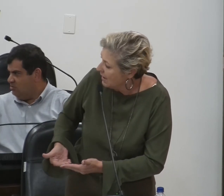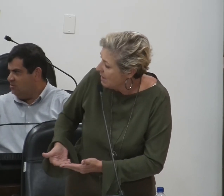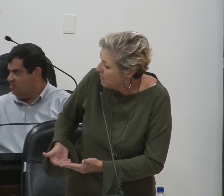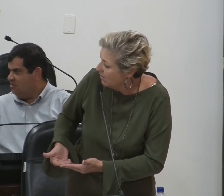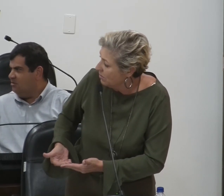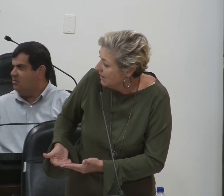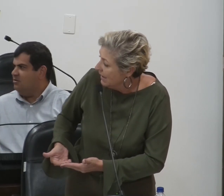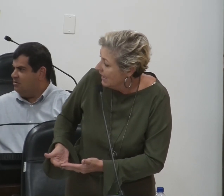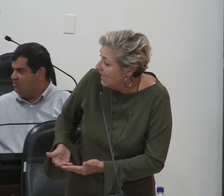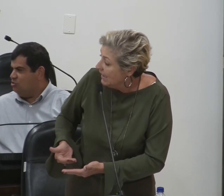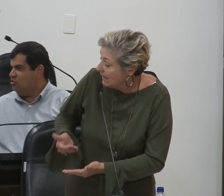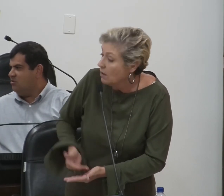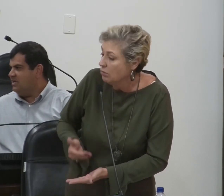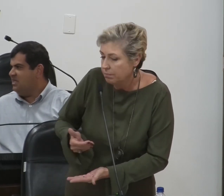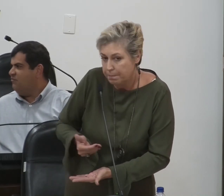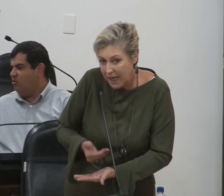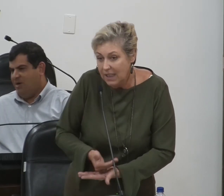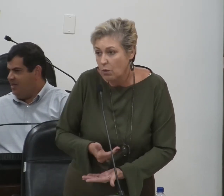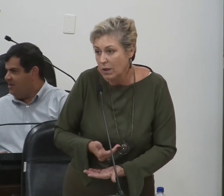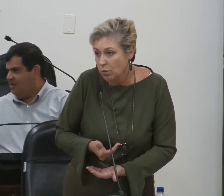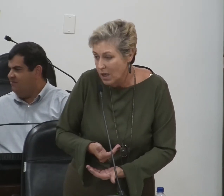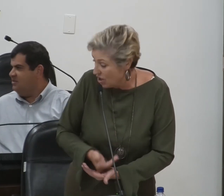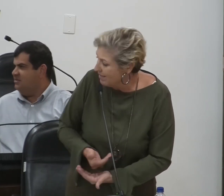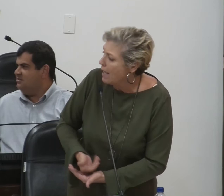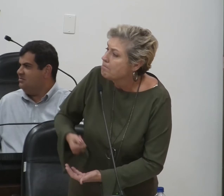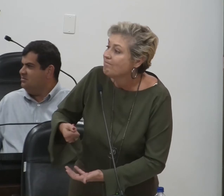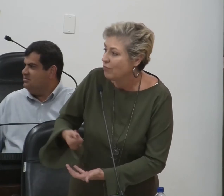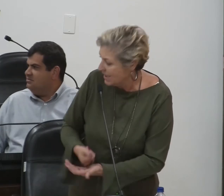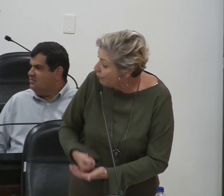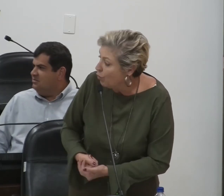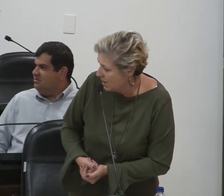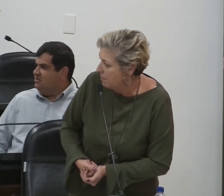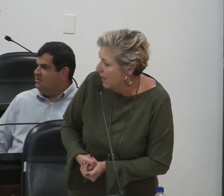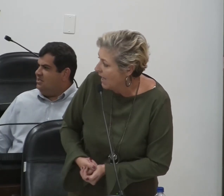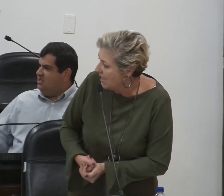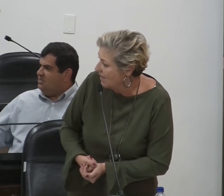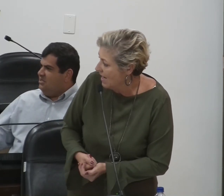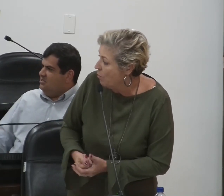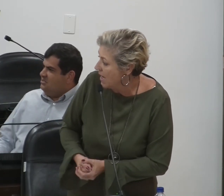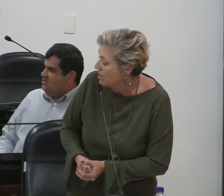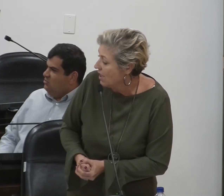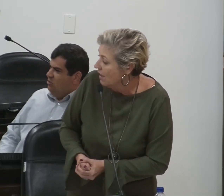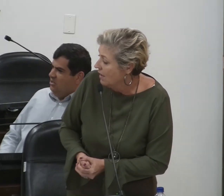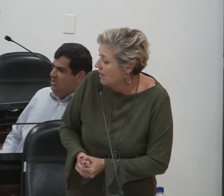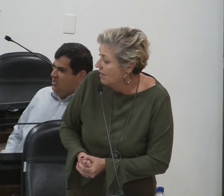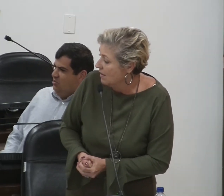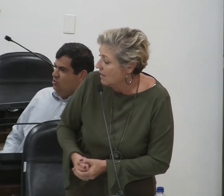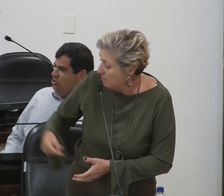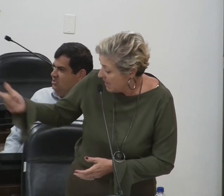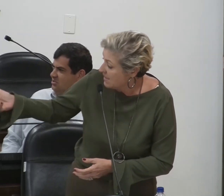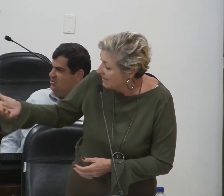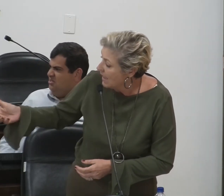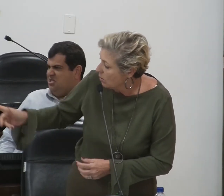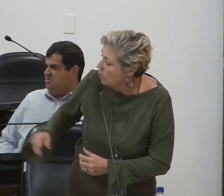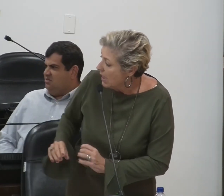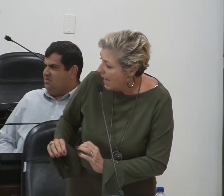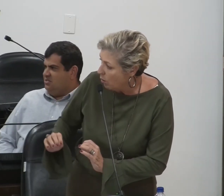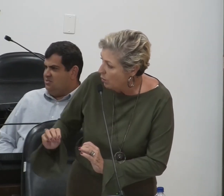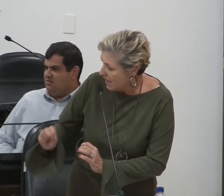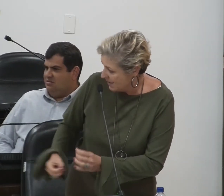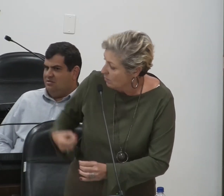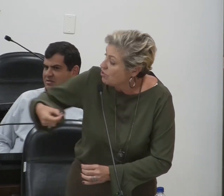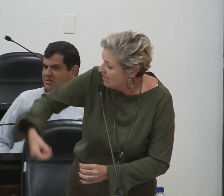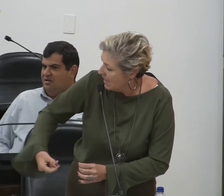próprio tratamento, né? Então, para que, quando agendar, faça força para ir realmente, mas entendo